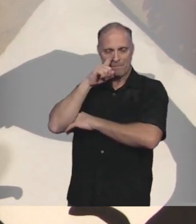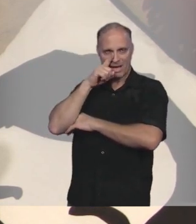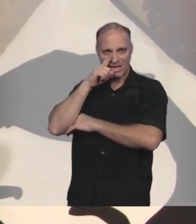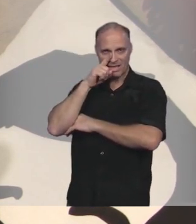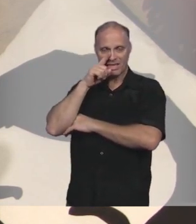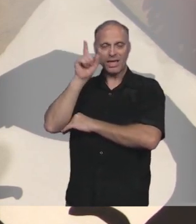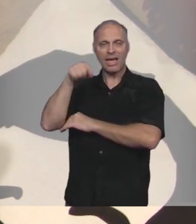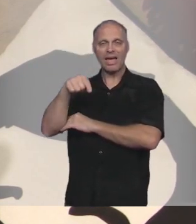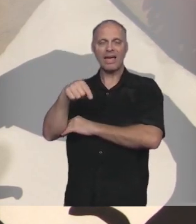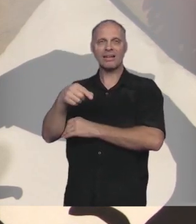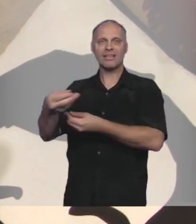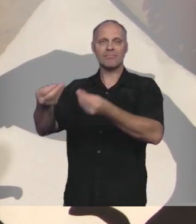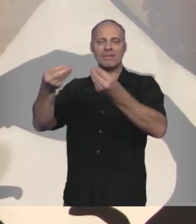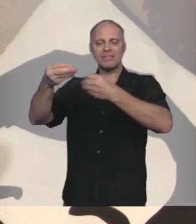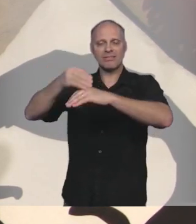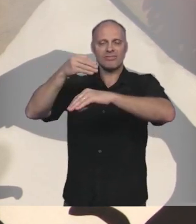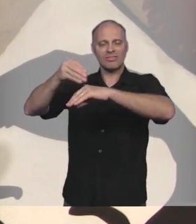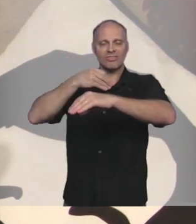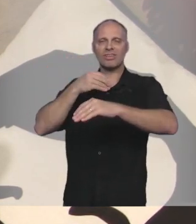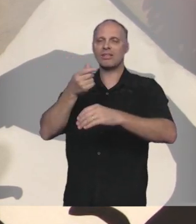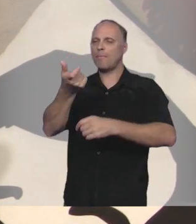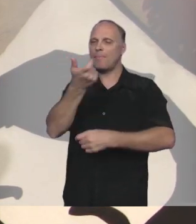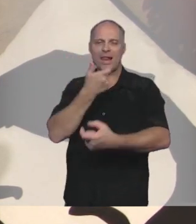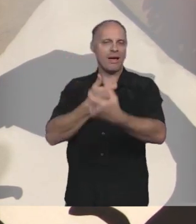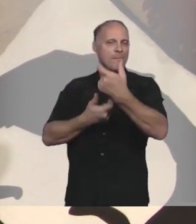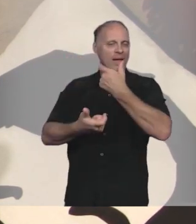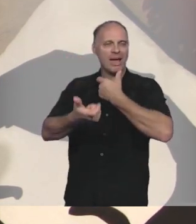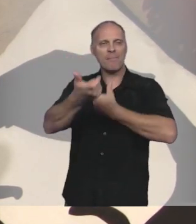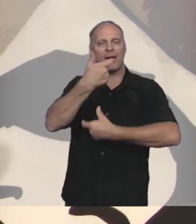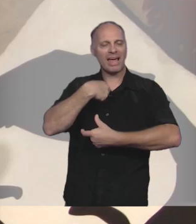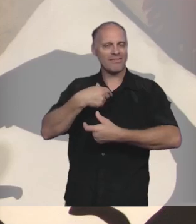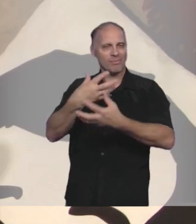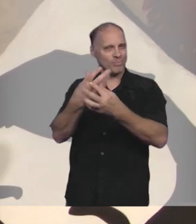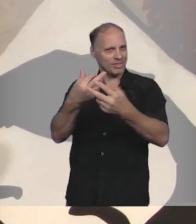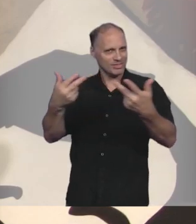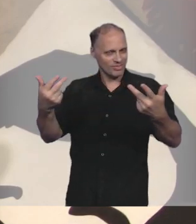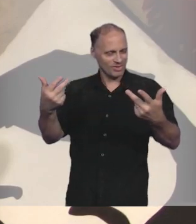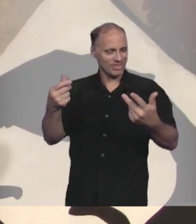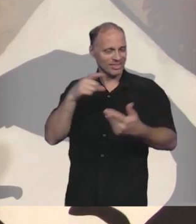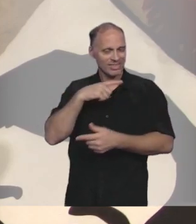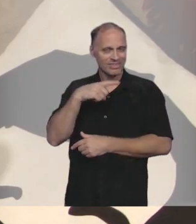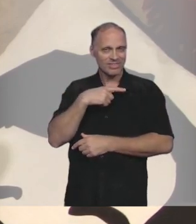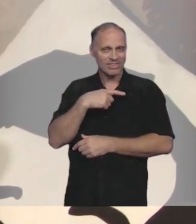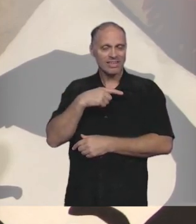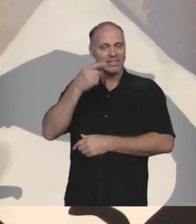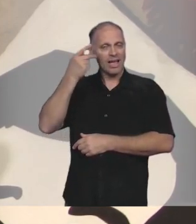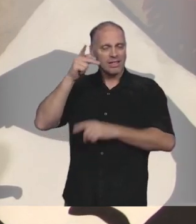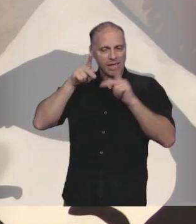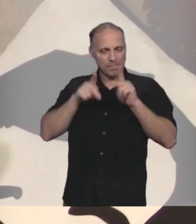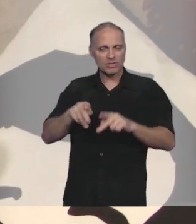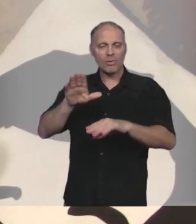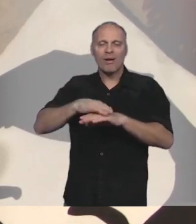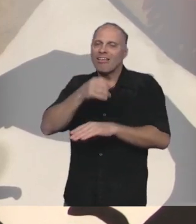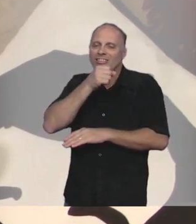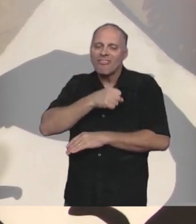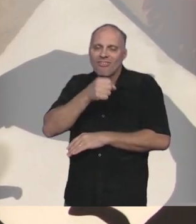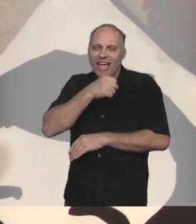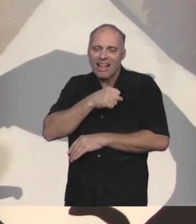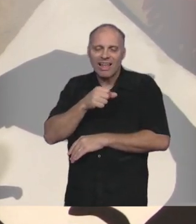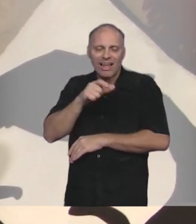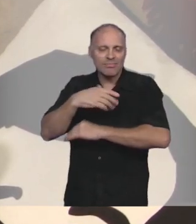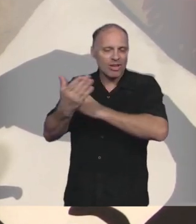assim da pessoa mais idosa, assim muito rico. Eu bebia muito assim no conhecimento dela nesse